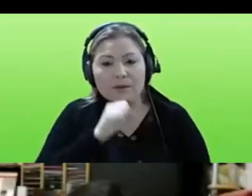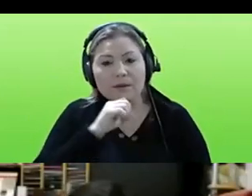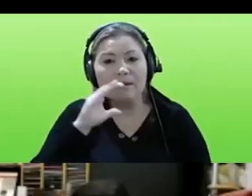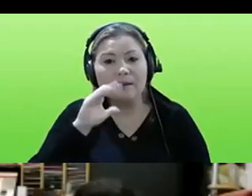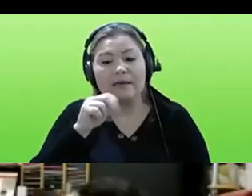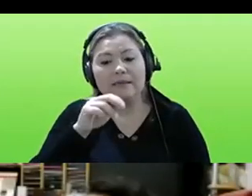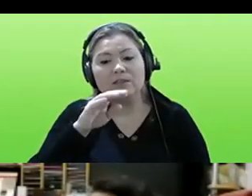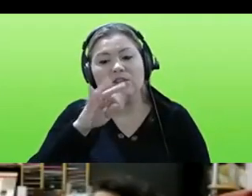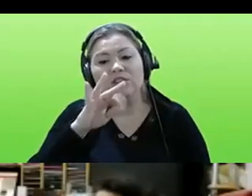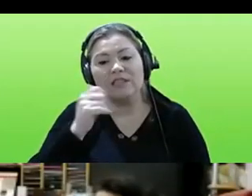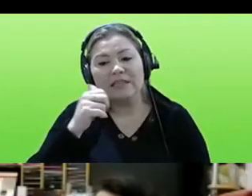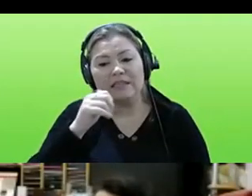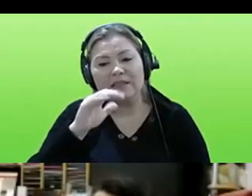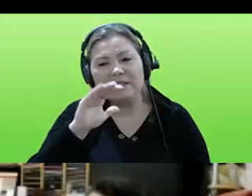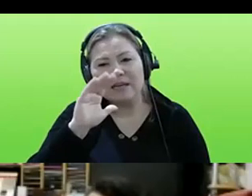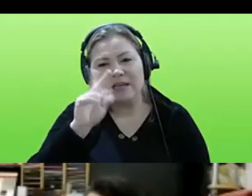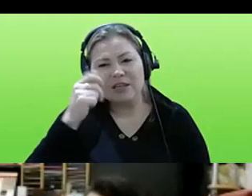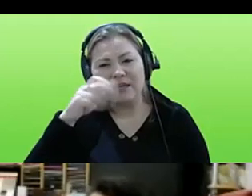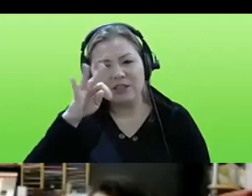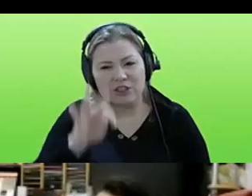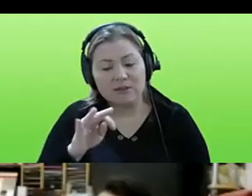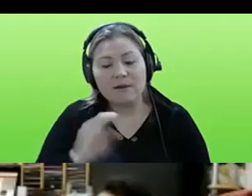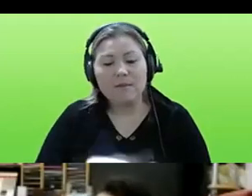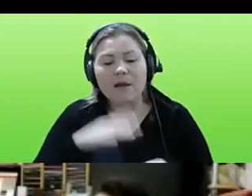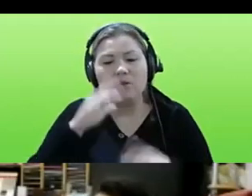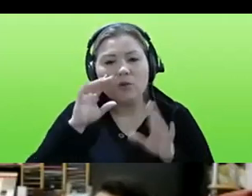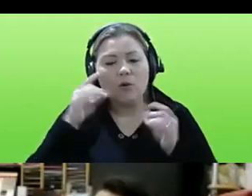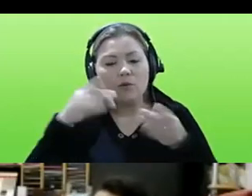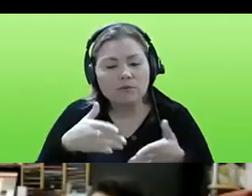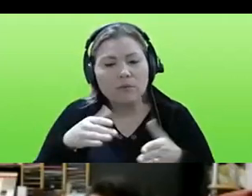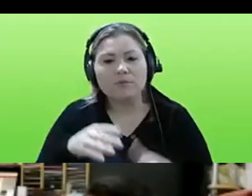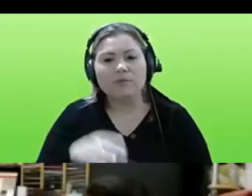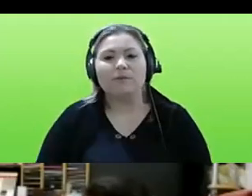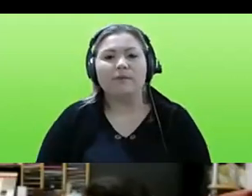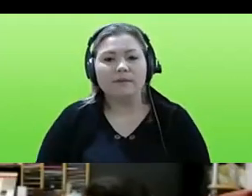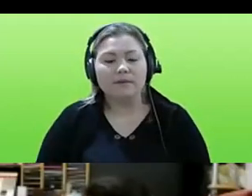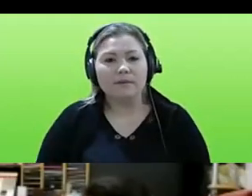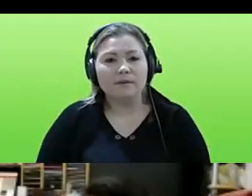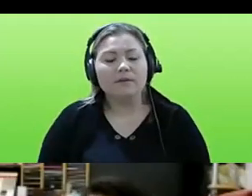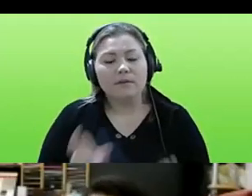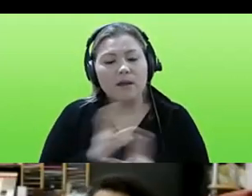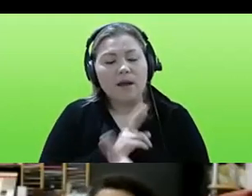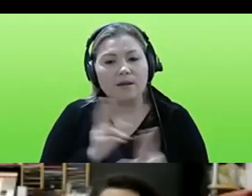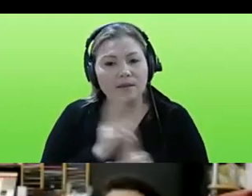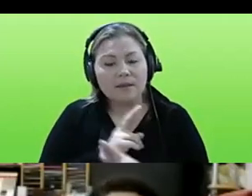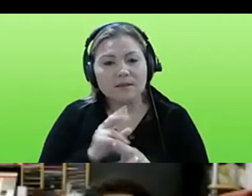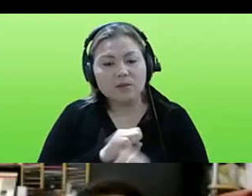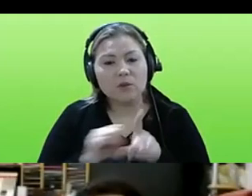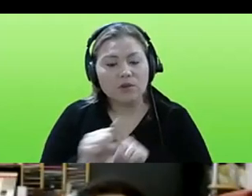mais social, mais objetivada nas relações